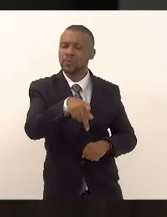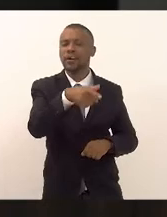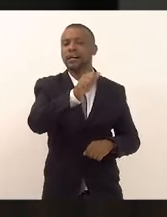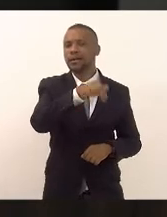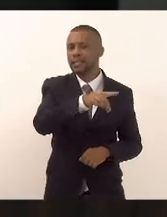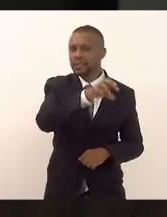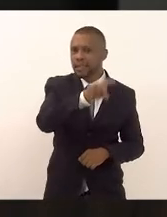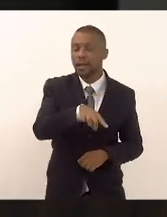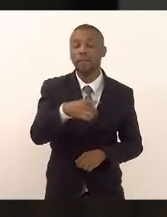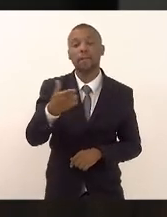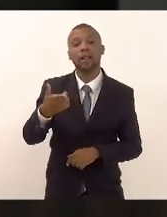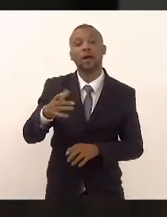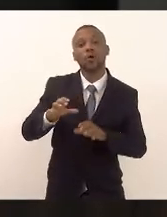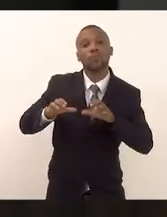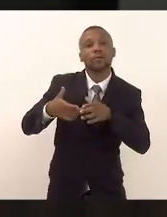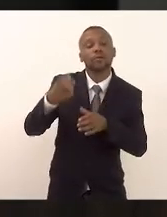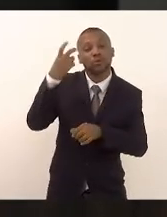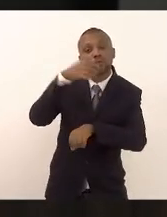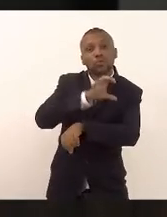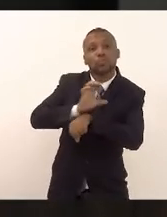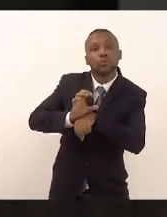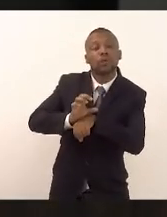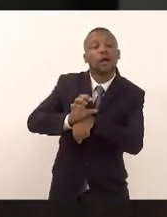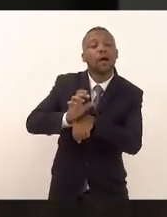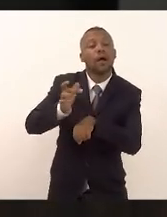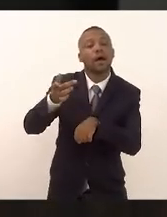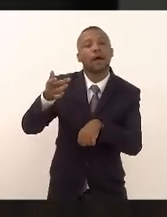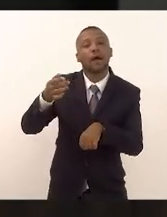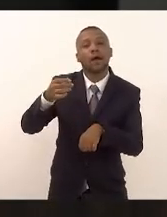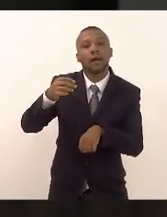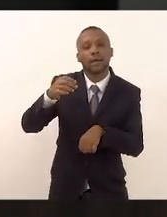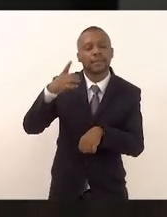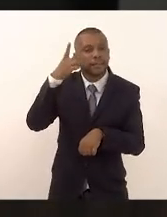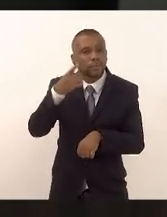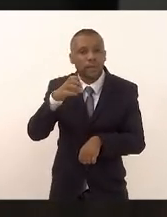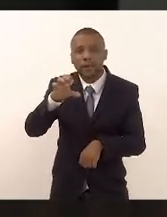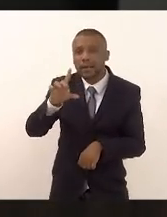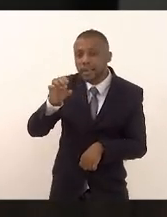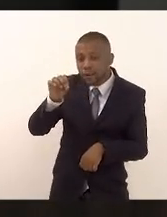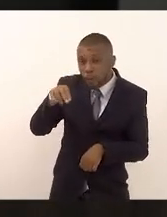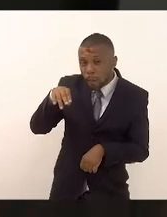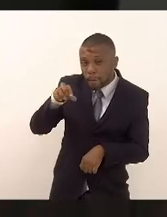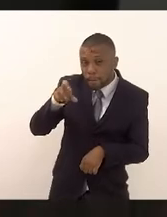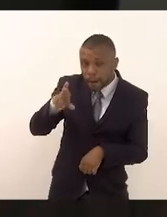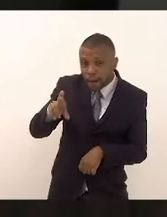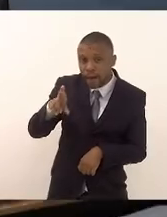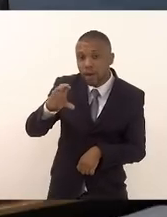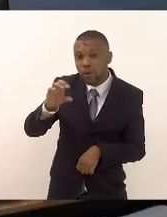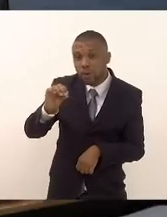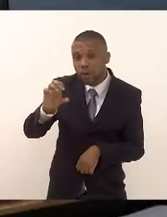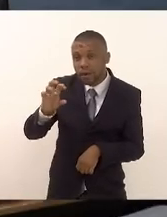deputado Eliomar Coelho, agora no PSB de bola.